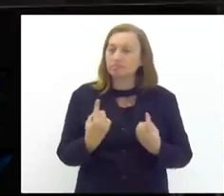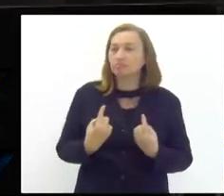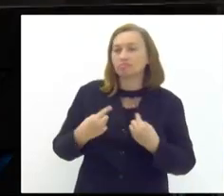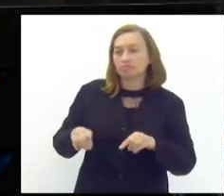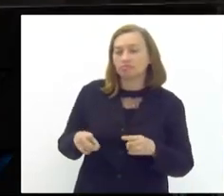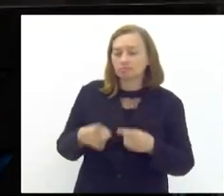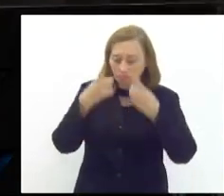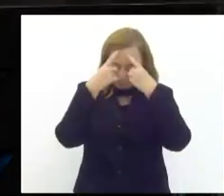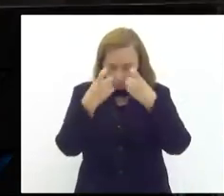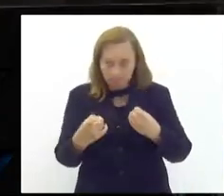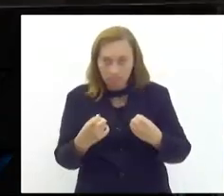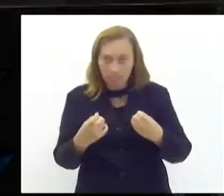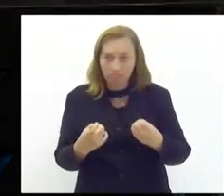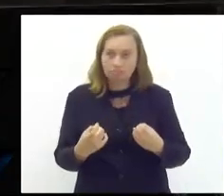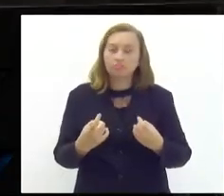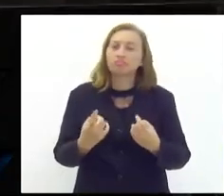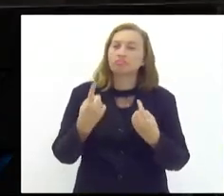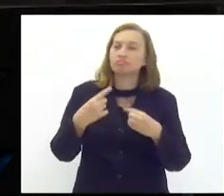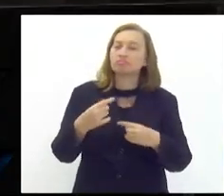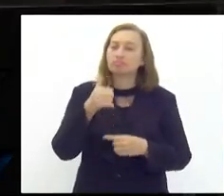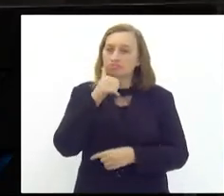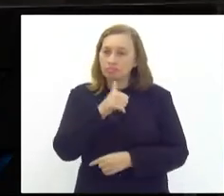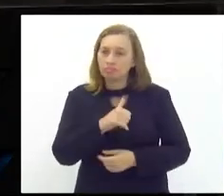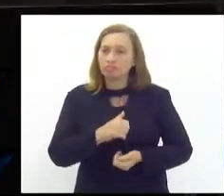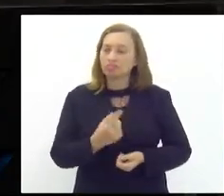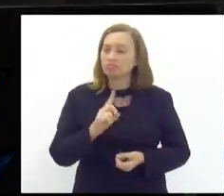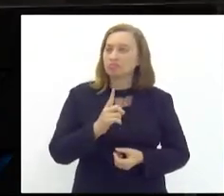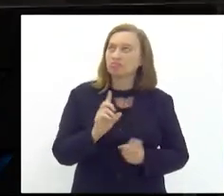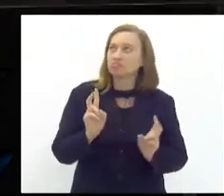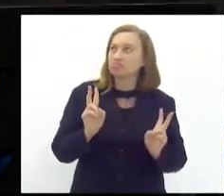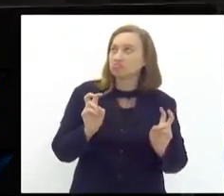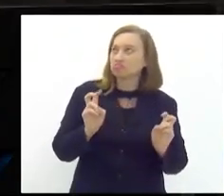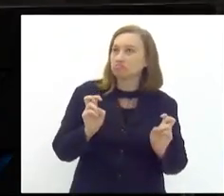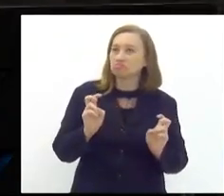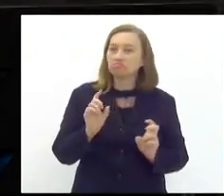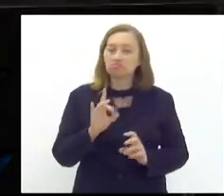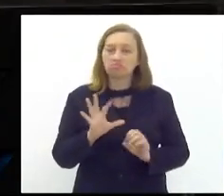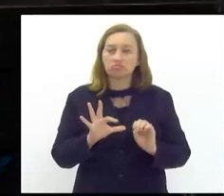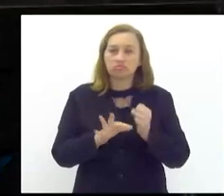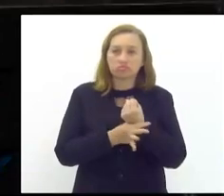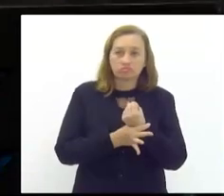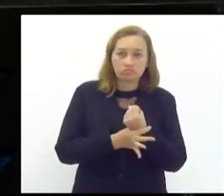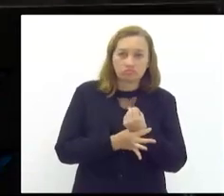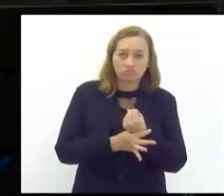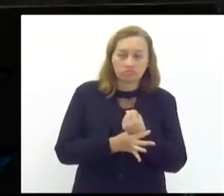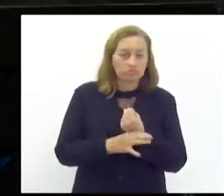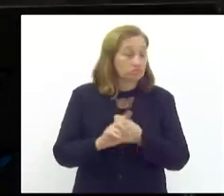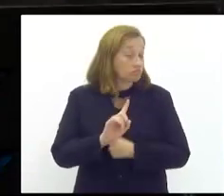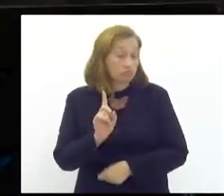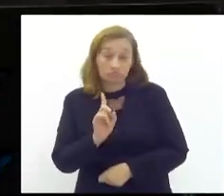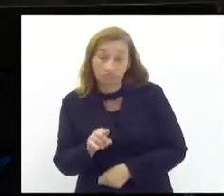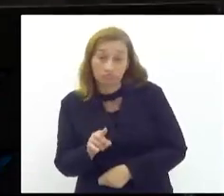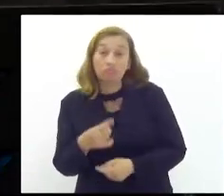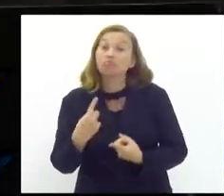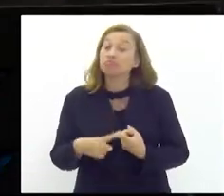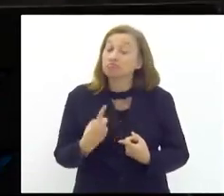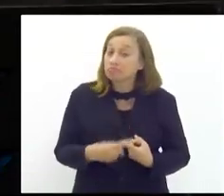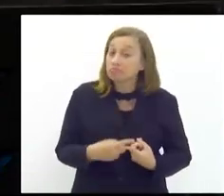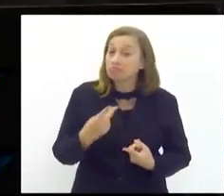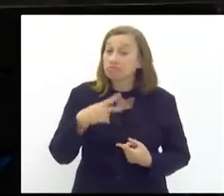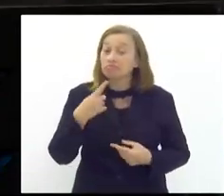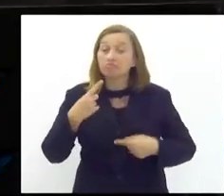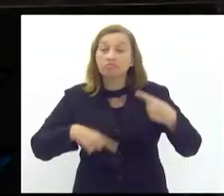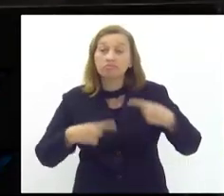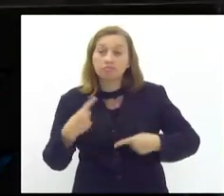a violência contra a mulher não é apenas uma questão de segurança e de fato não é porque trata de